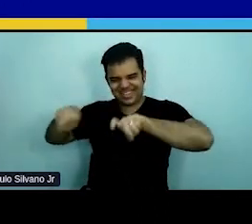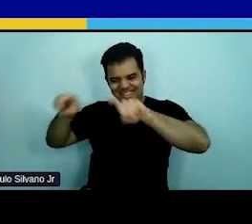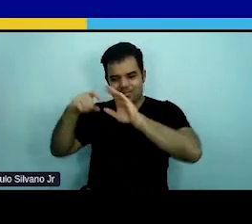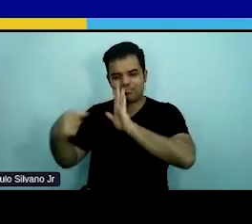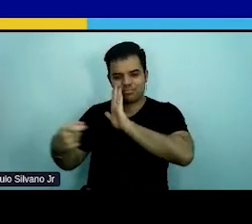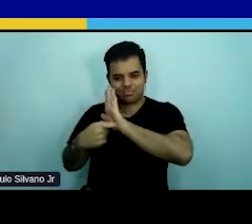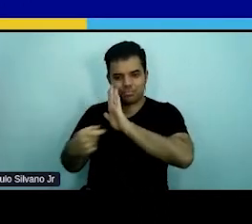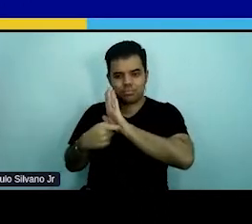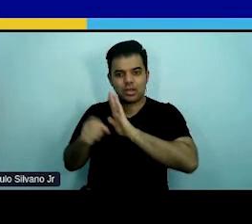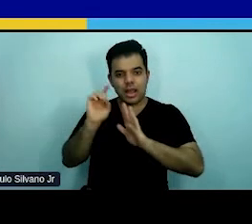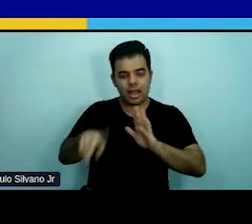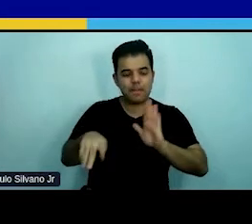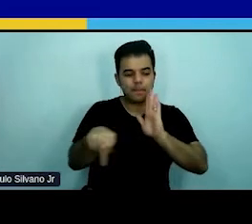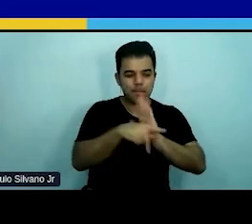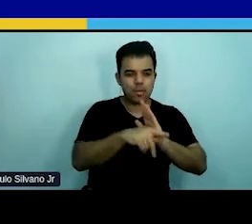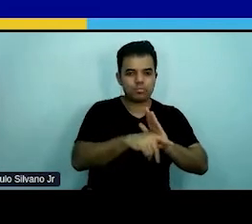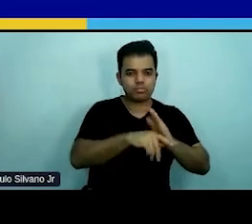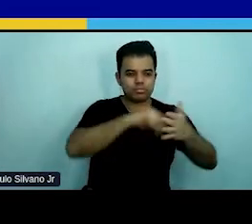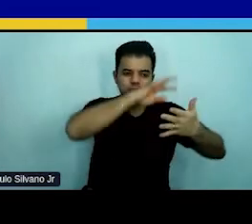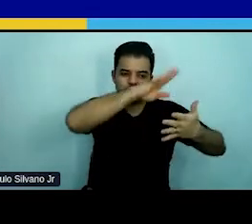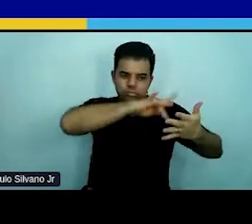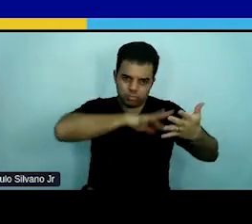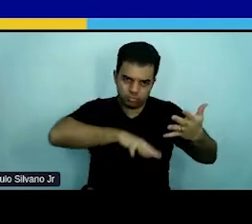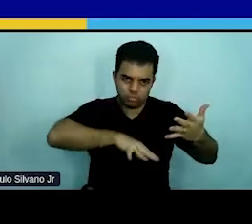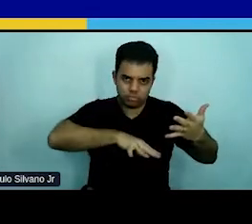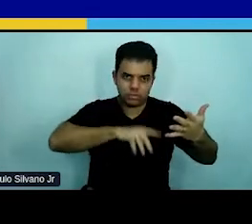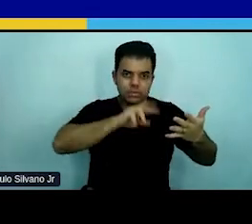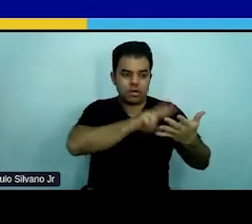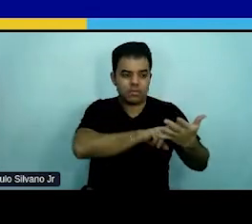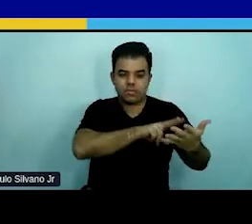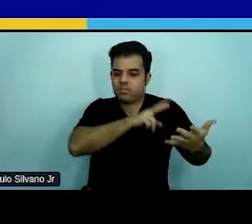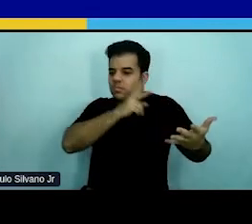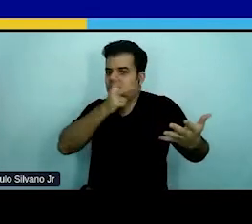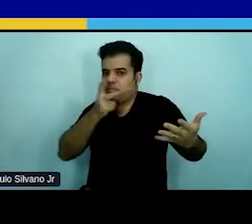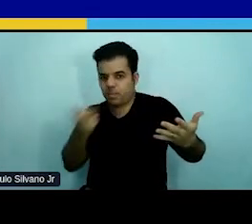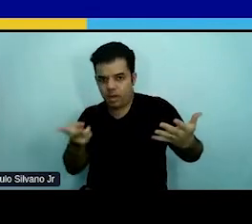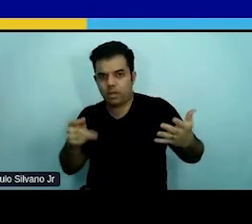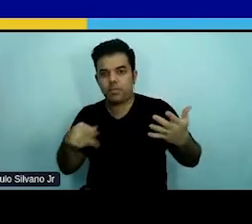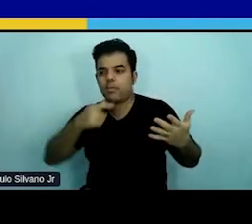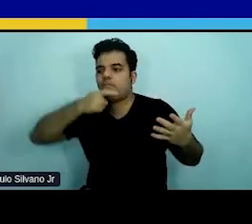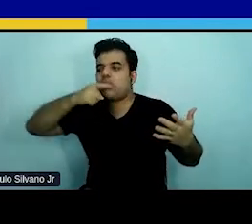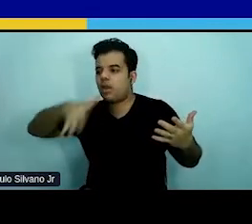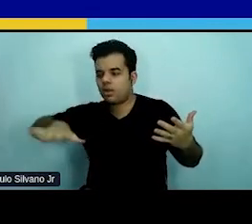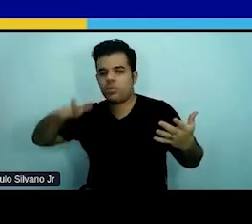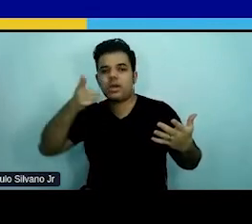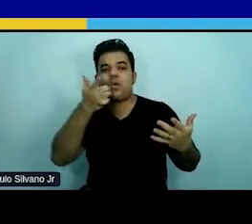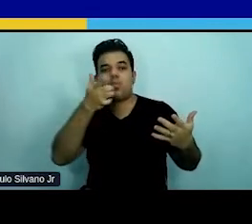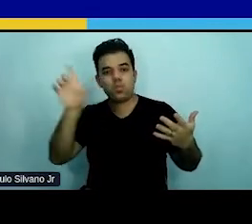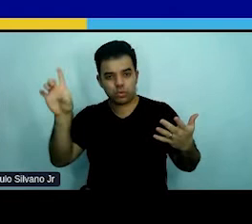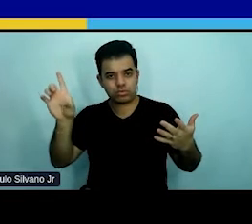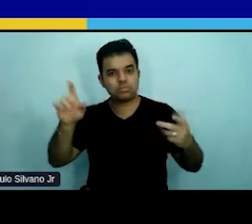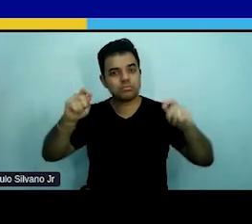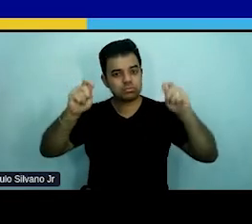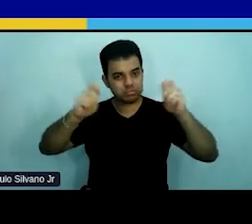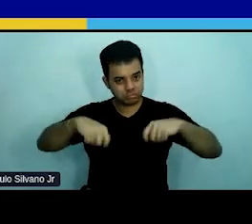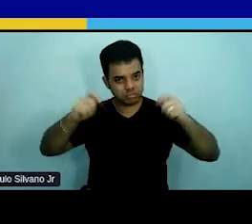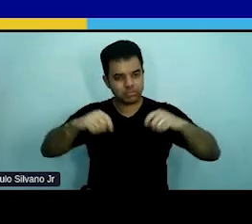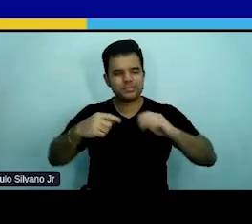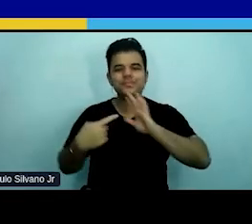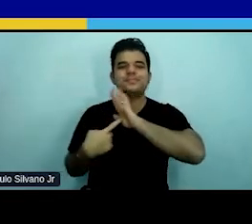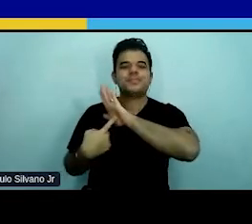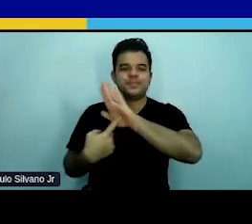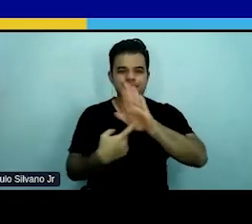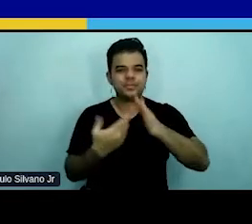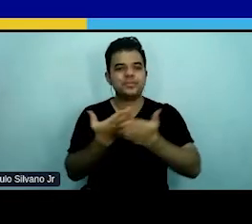tradução automática de texto ou fala de um idioma para o outro, tá certo? E aí eu trouxe para vocês